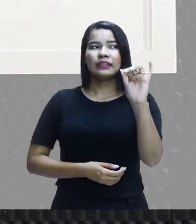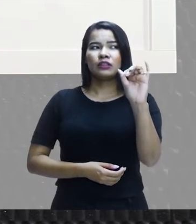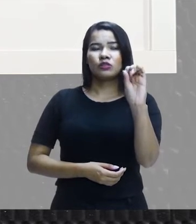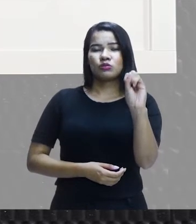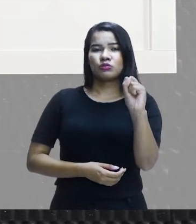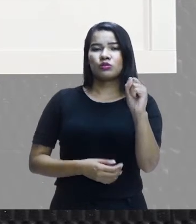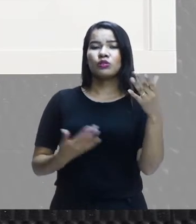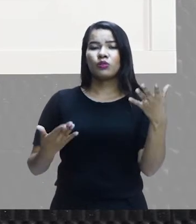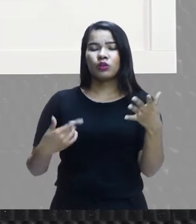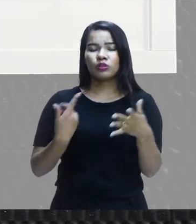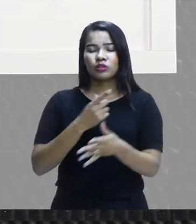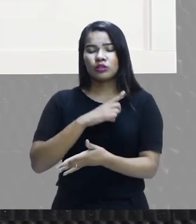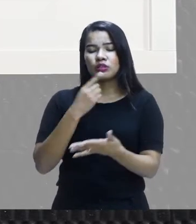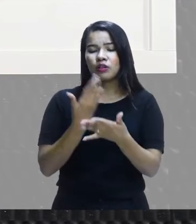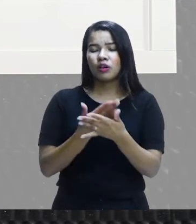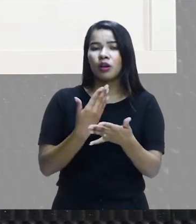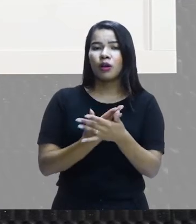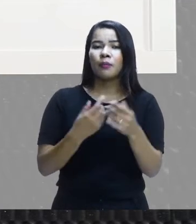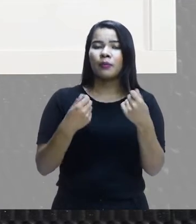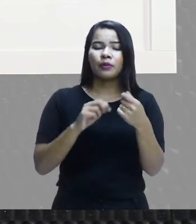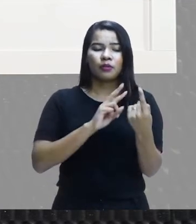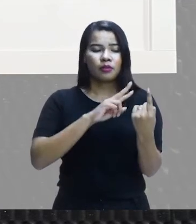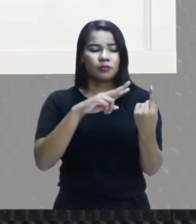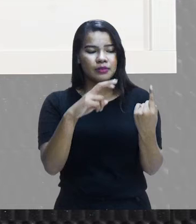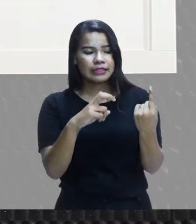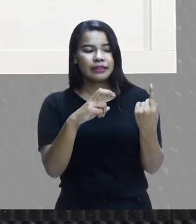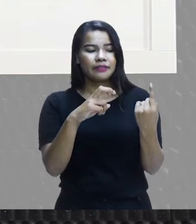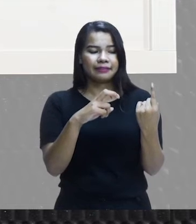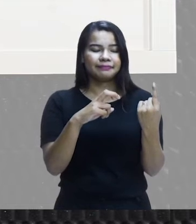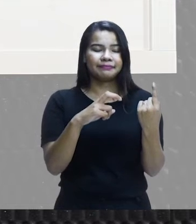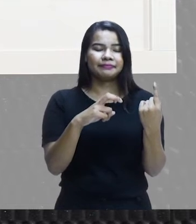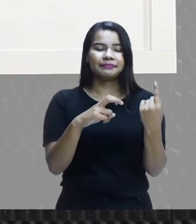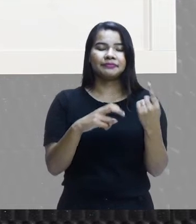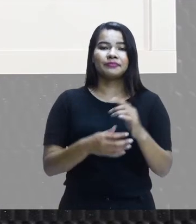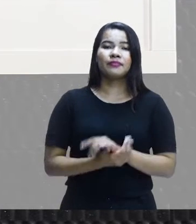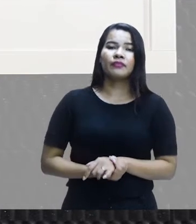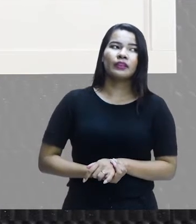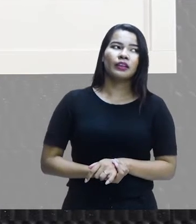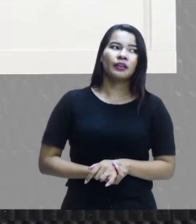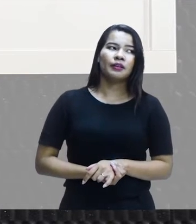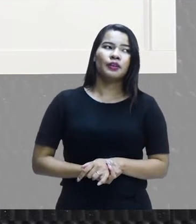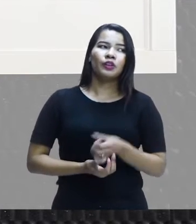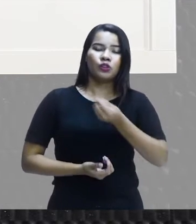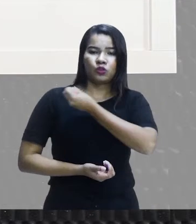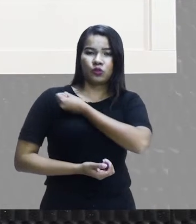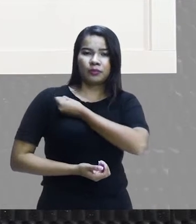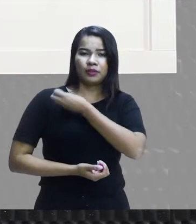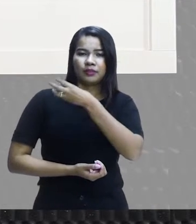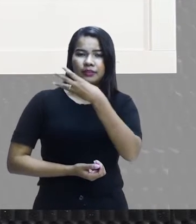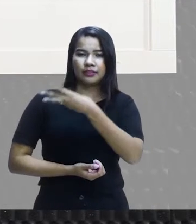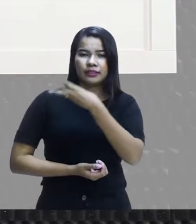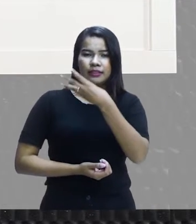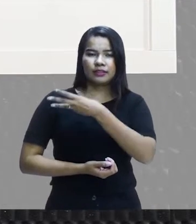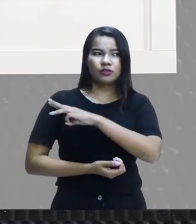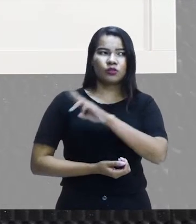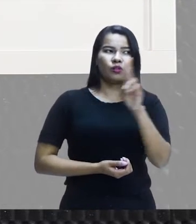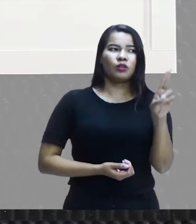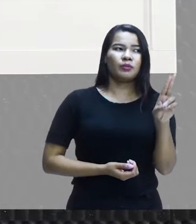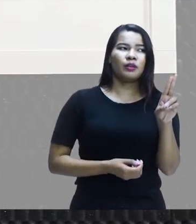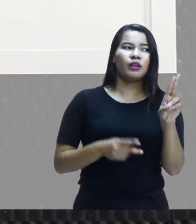de protozoários, aí a gente vai observar literalmente o que é, professor? Vem aqui, ó, número 3, as chamadas